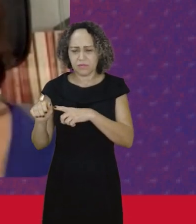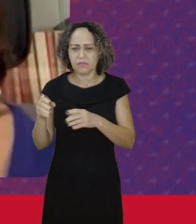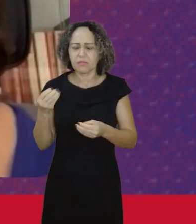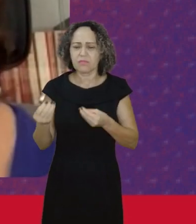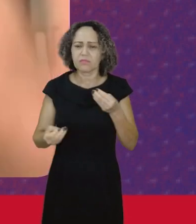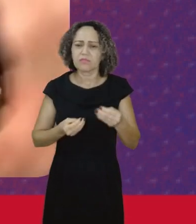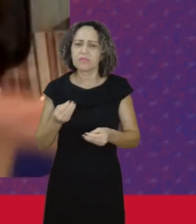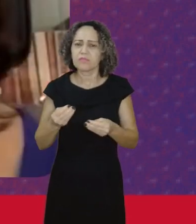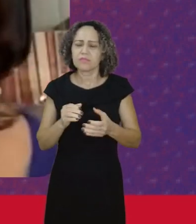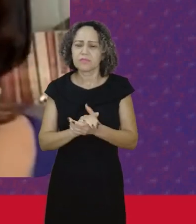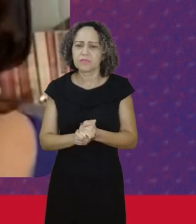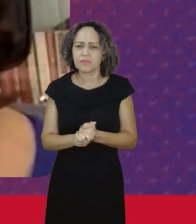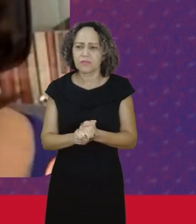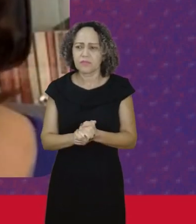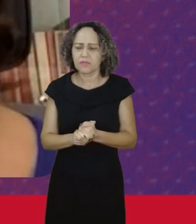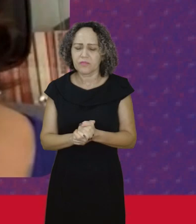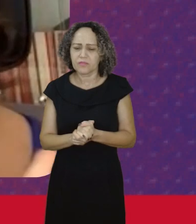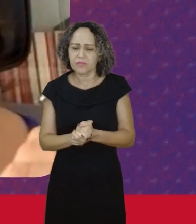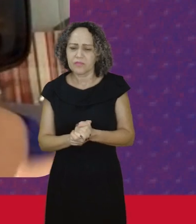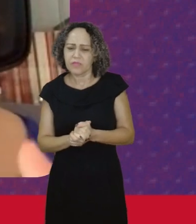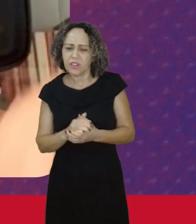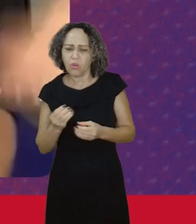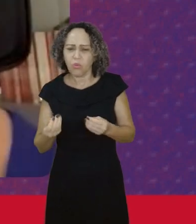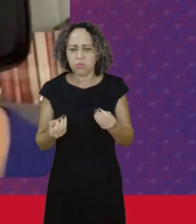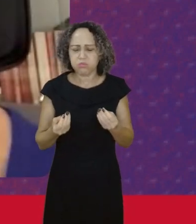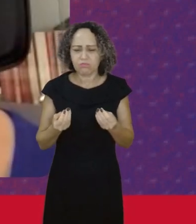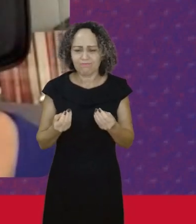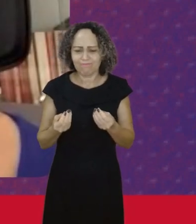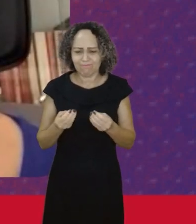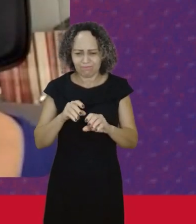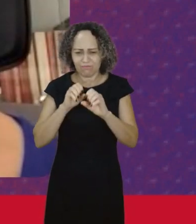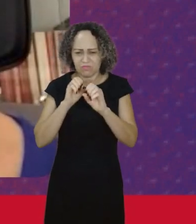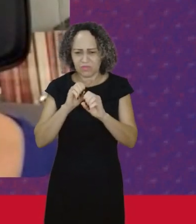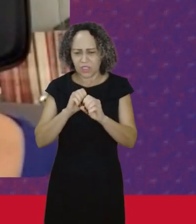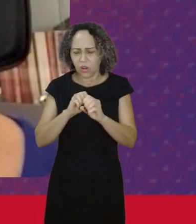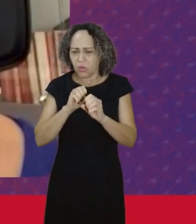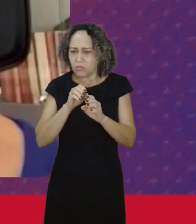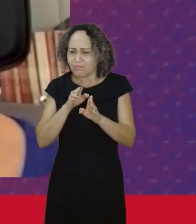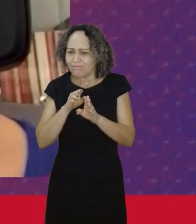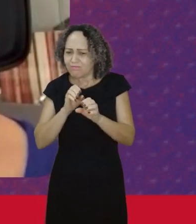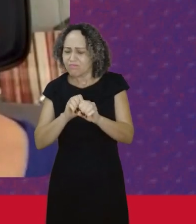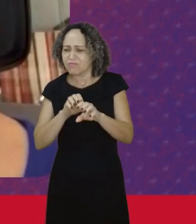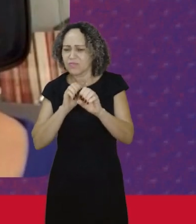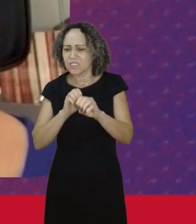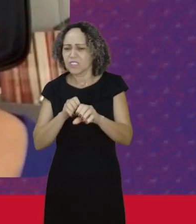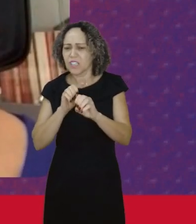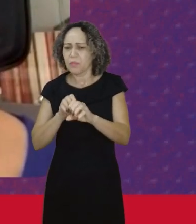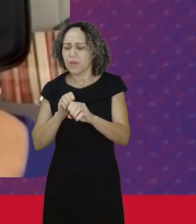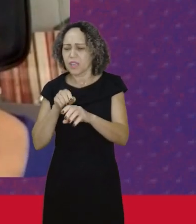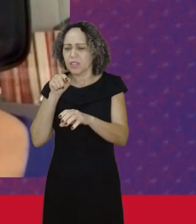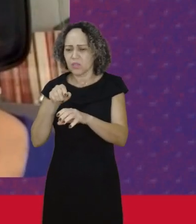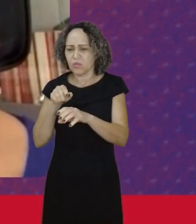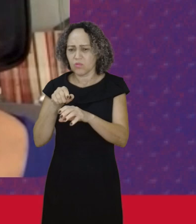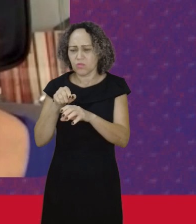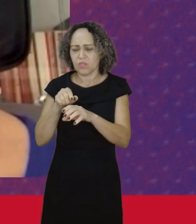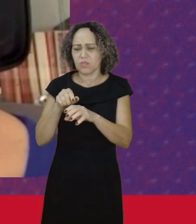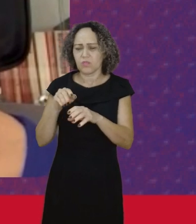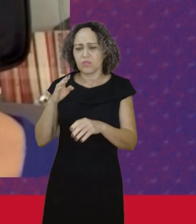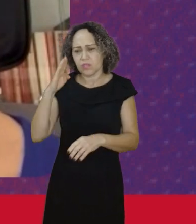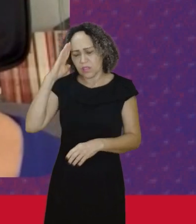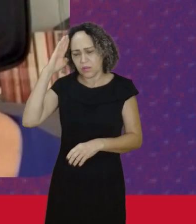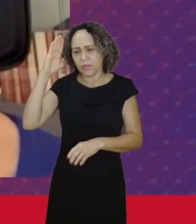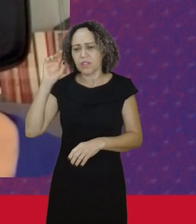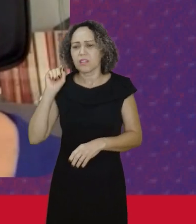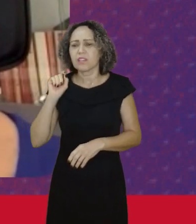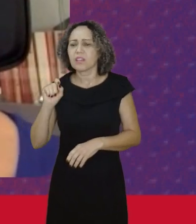nos marcos das doutrinas militares construídas nos Estados Unidos e aqui no Brasil, elas diziam o seguinte,